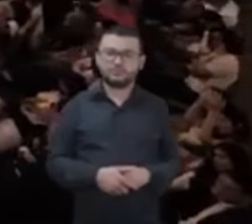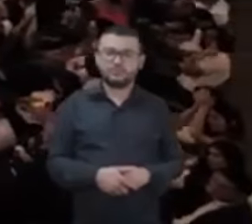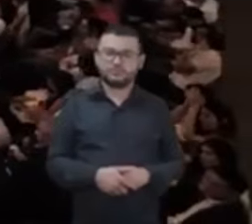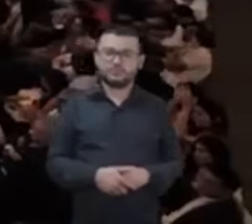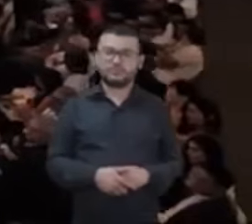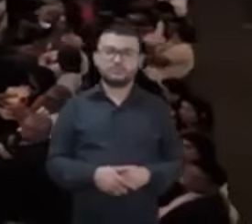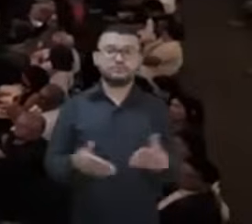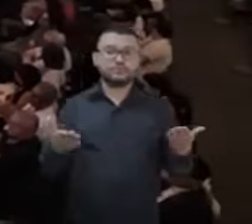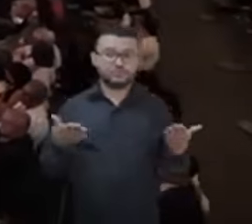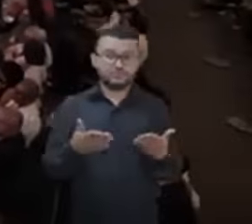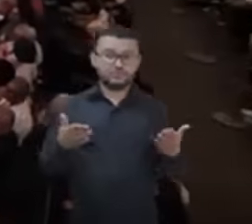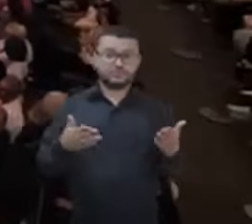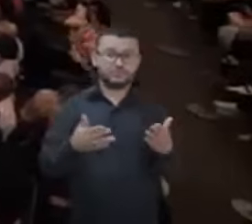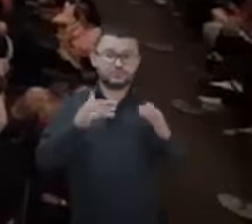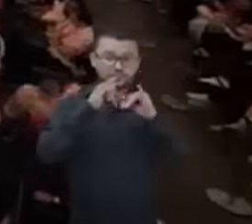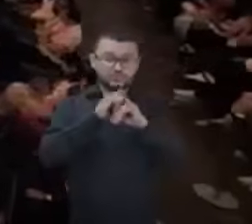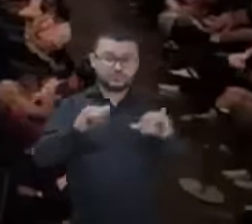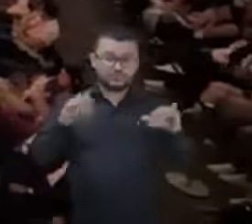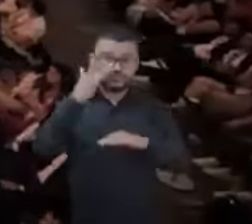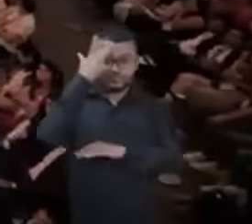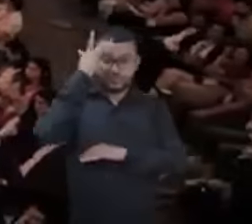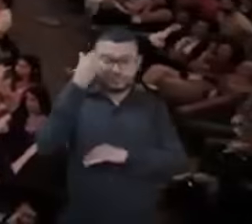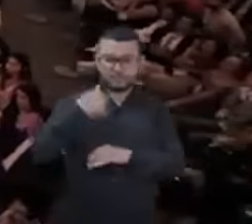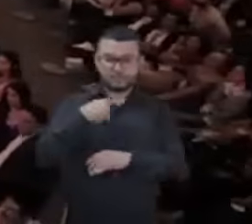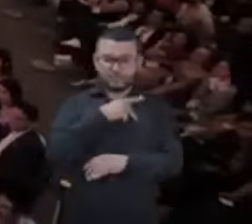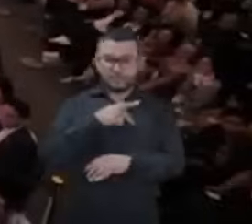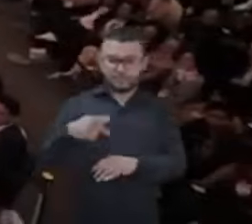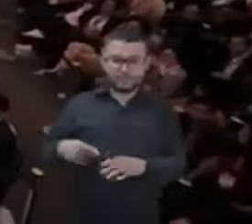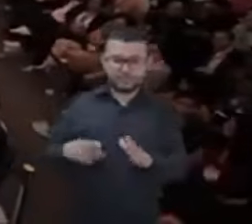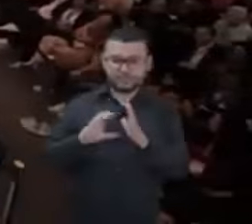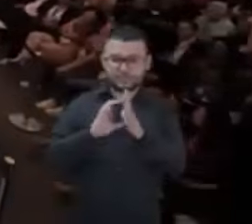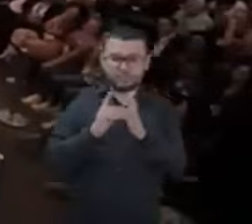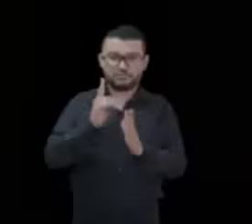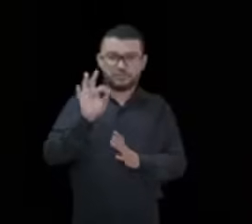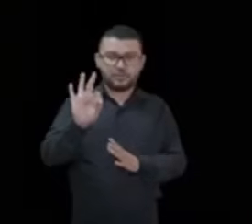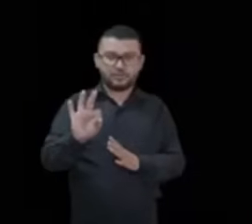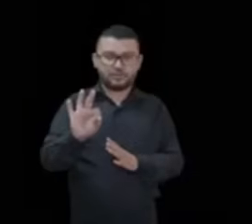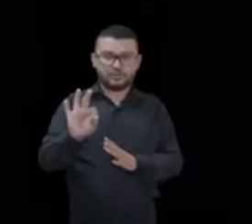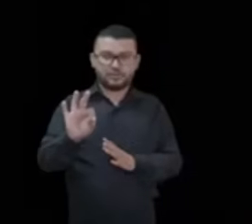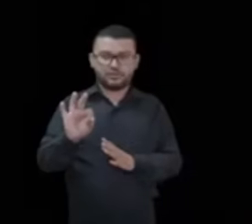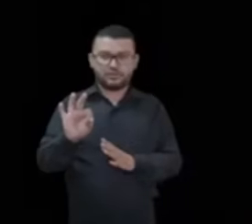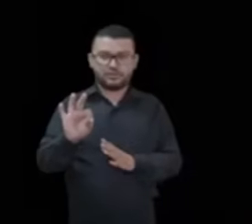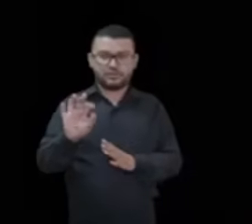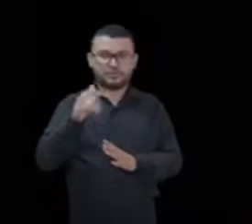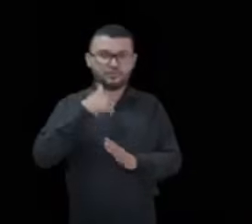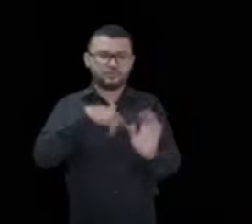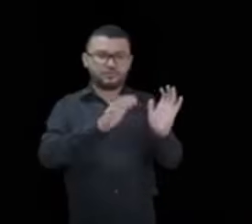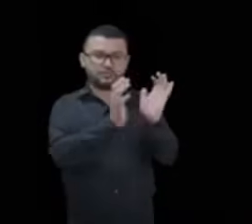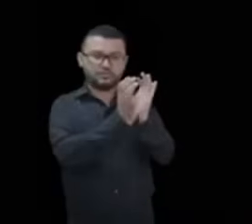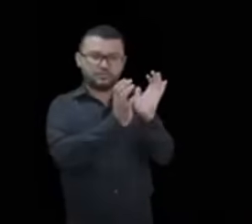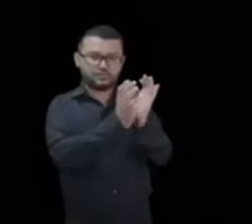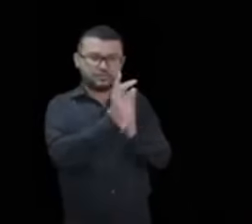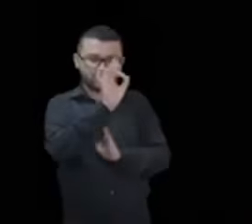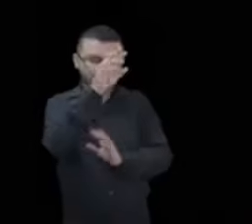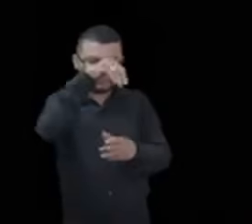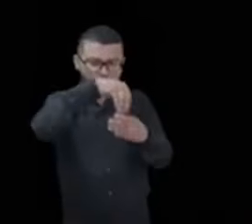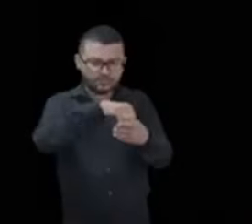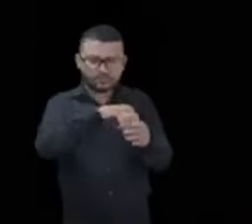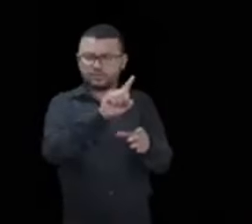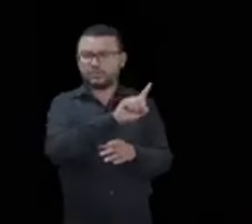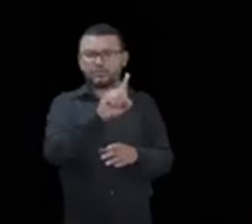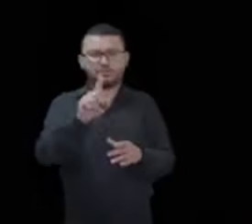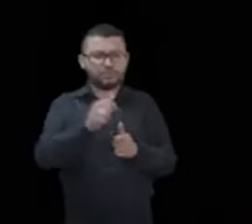E quero dizer a vocês que a partir de amanhã eu sou o presidente do PT, não sou o presidente de um grupo, não sou o presidente de uma